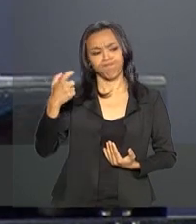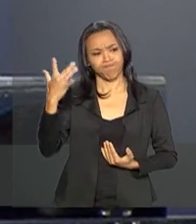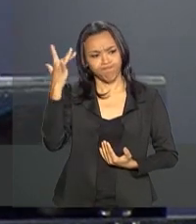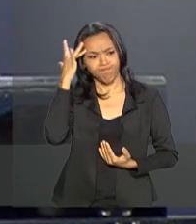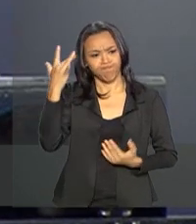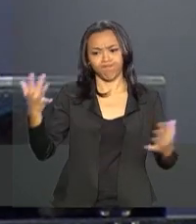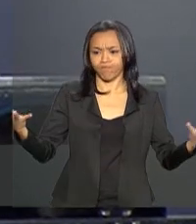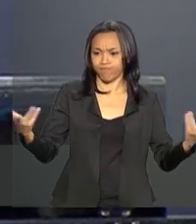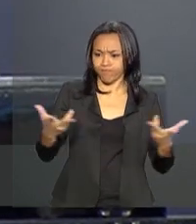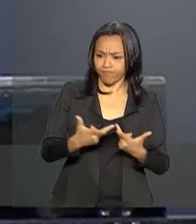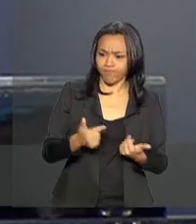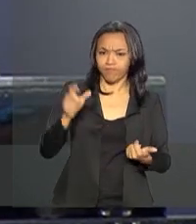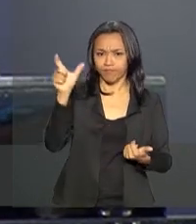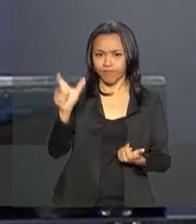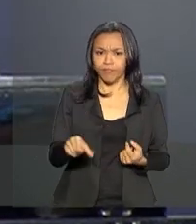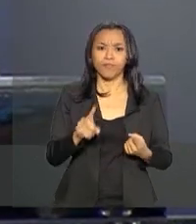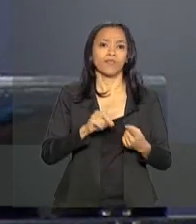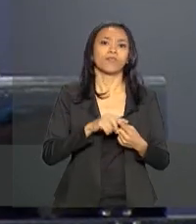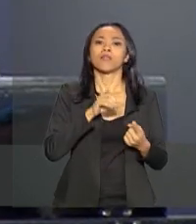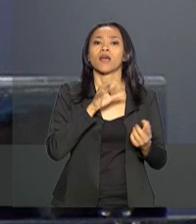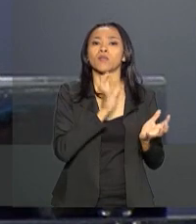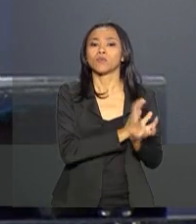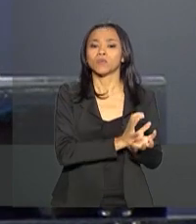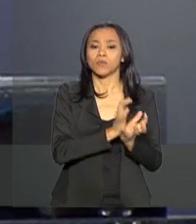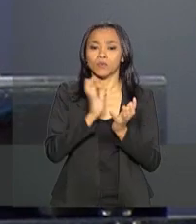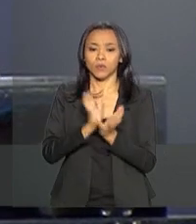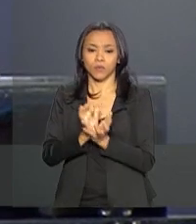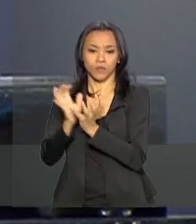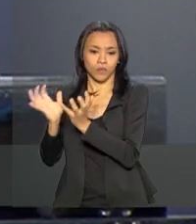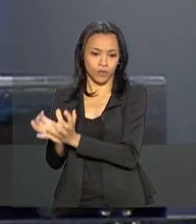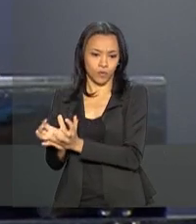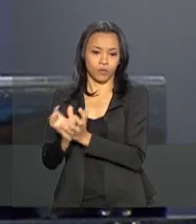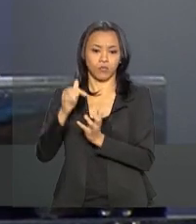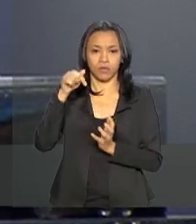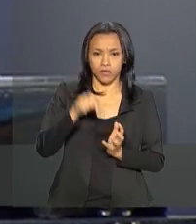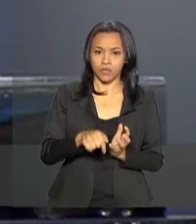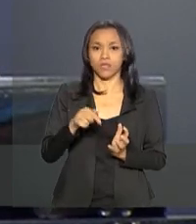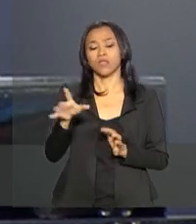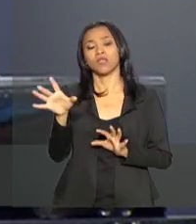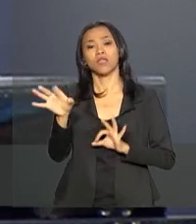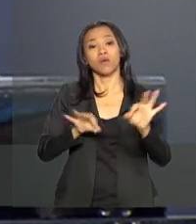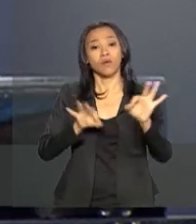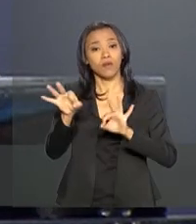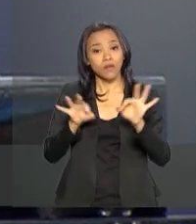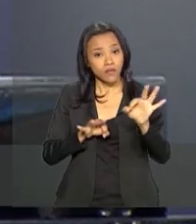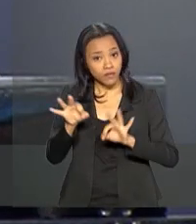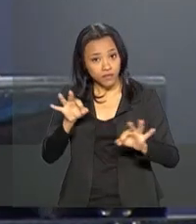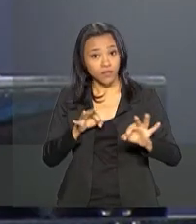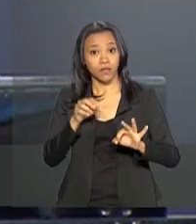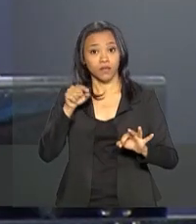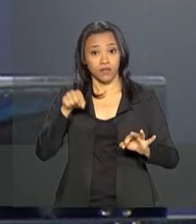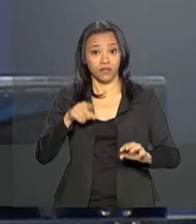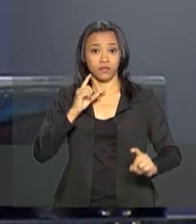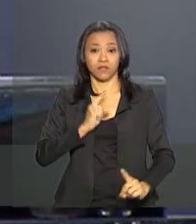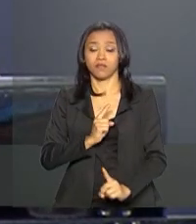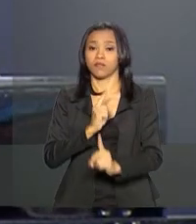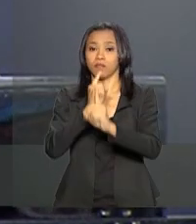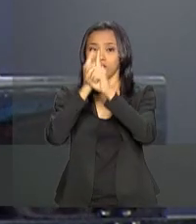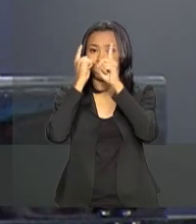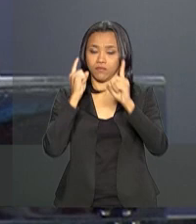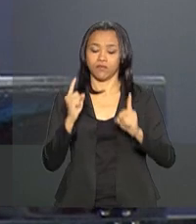Fávia, da Beifa e da Rede, daqueles que organizaram este